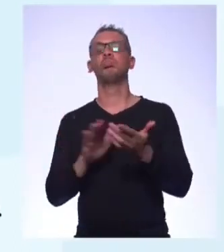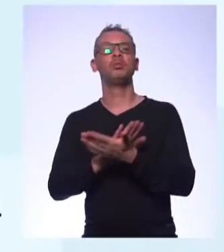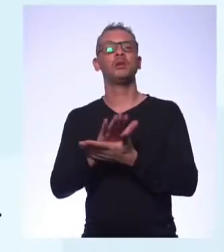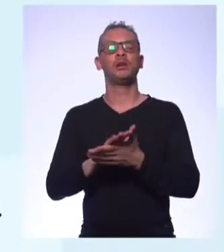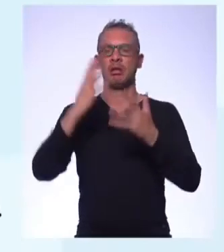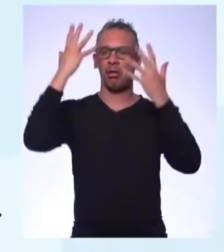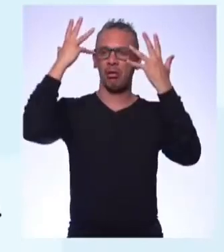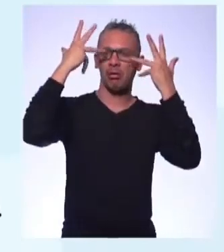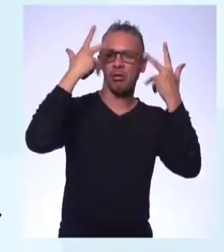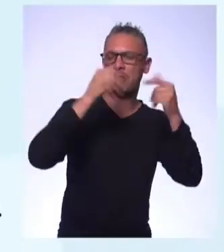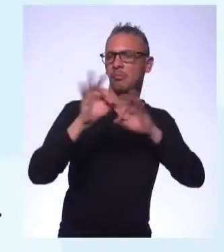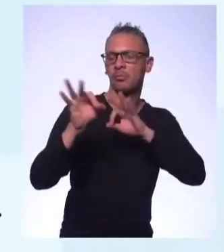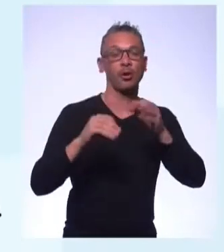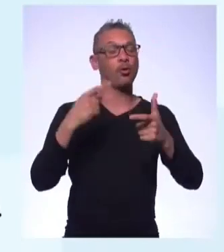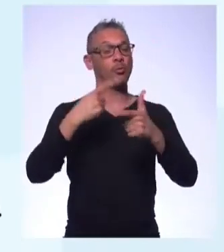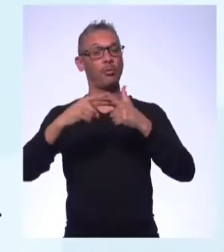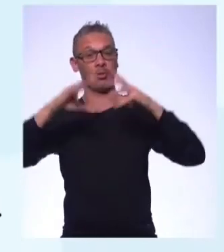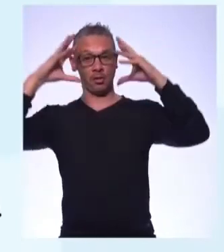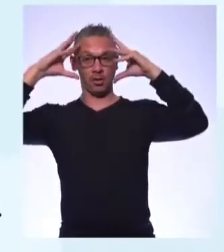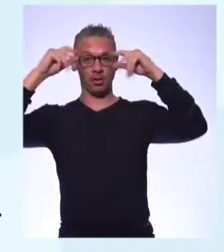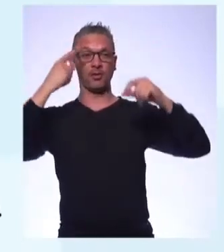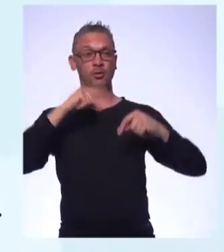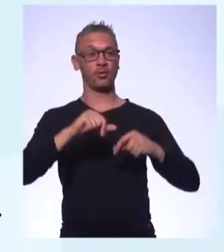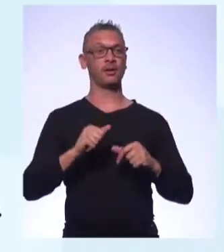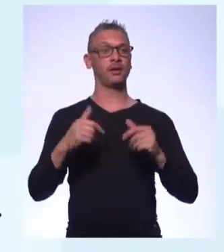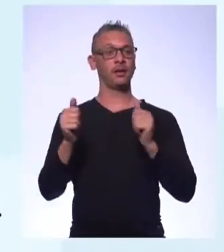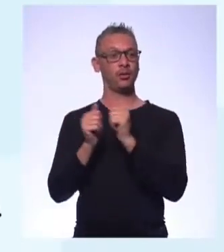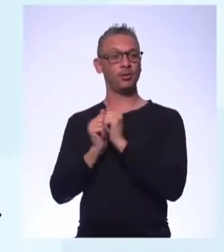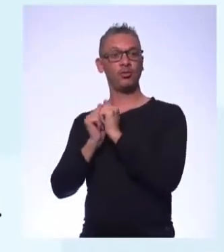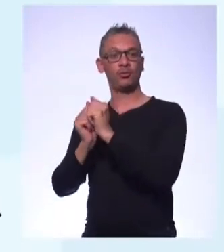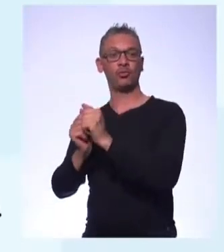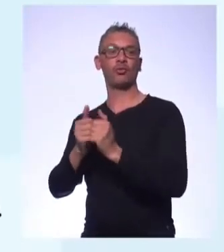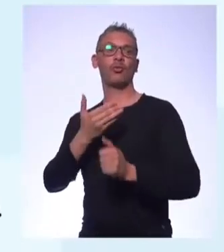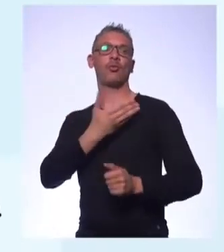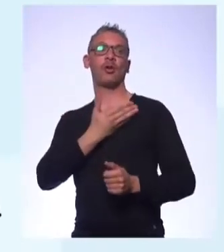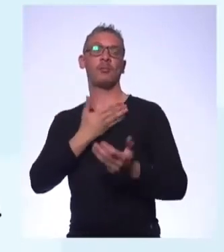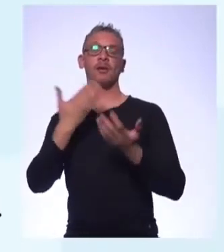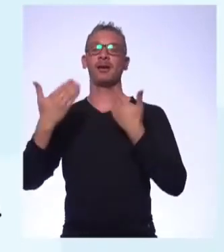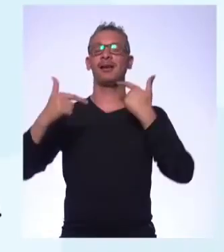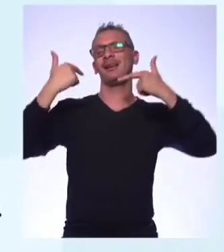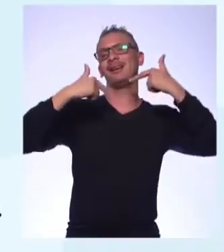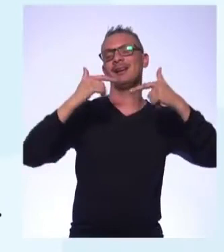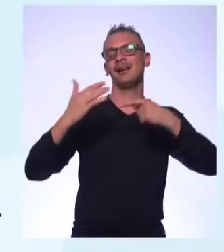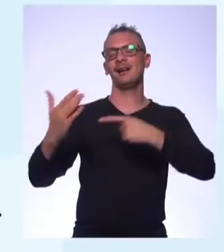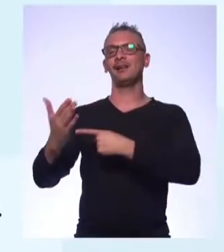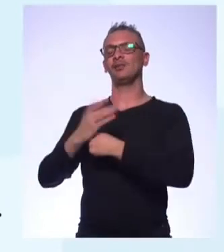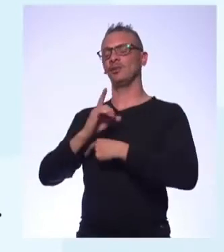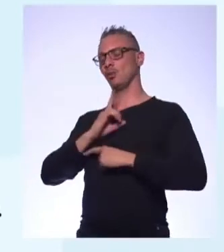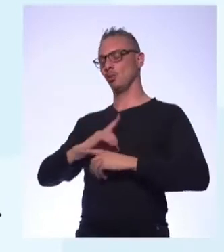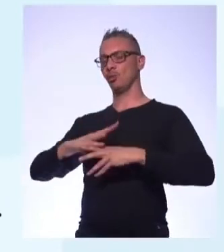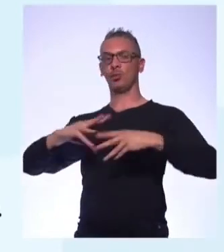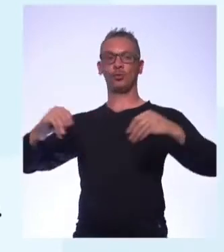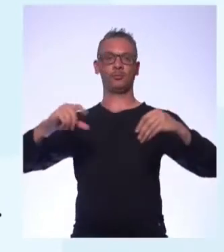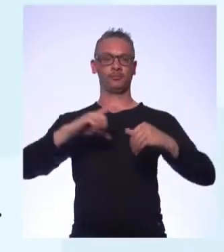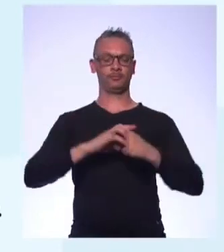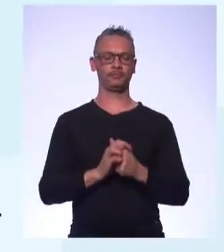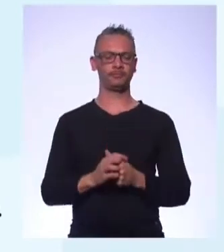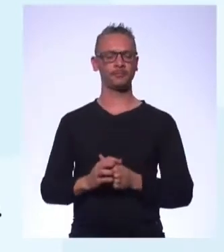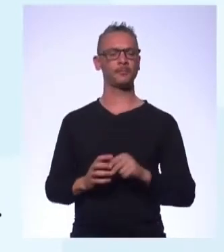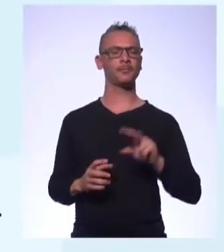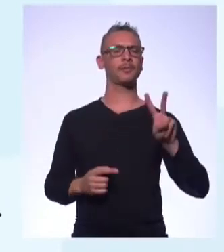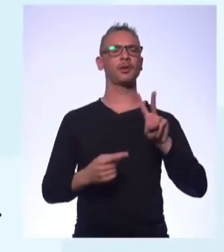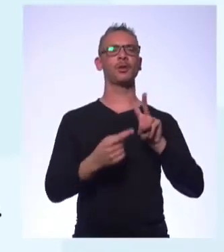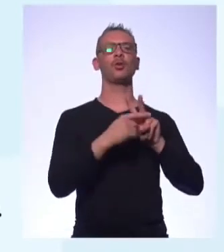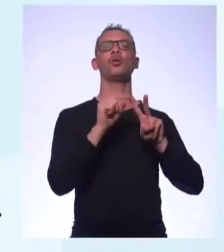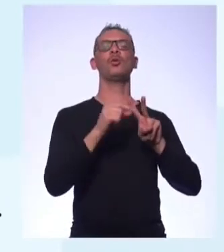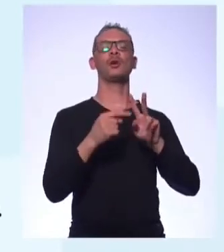queda no chão. Sorrir com os amigos é tudo de bom. Esse é o veneno para matar a depressão. Gente, a 2 é metáfora ou antítese?